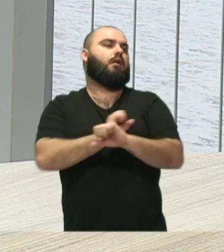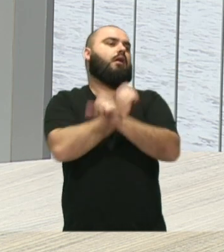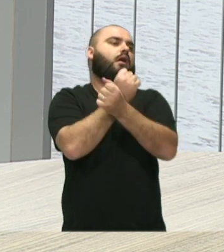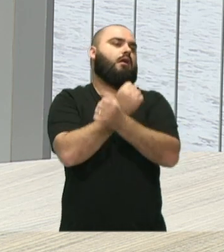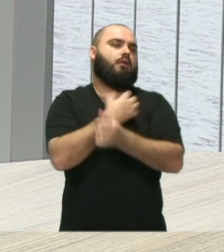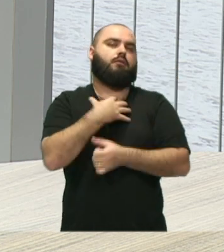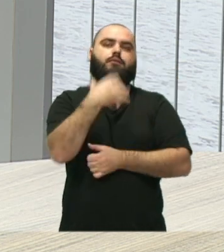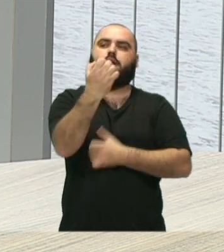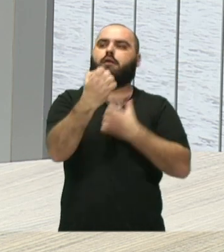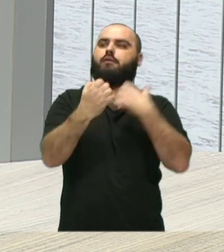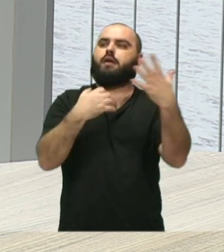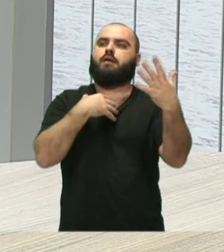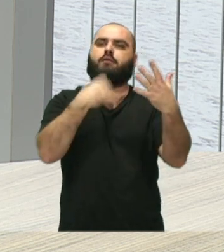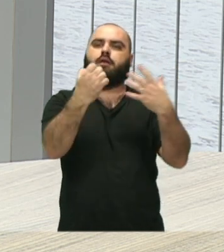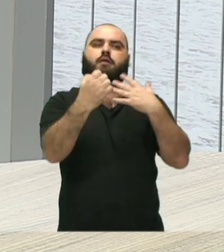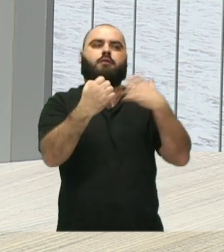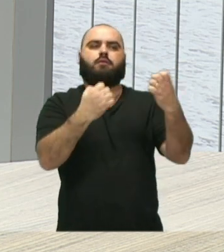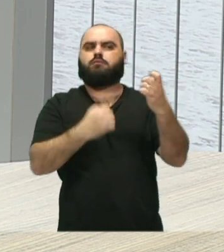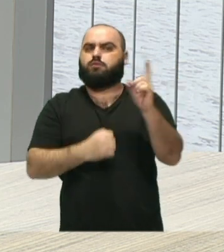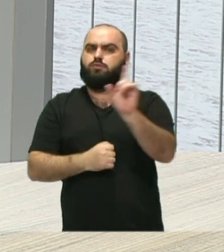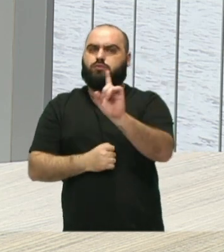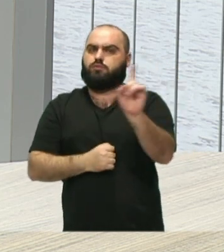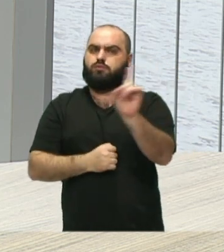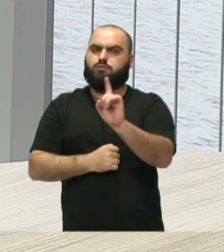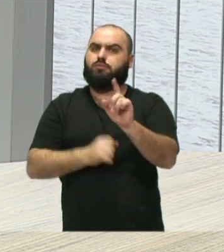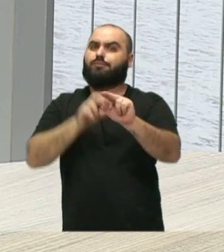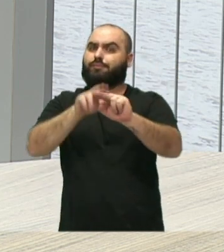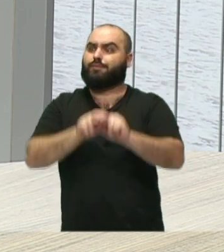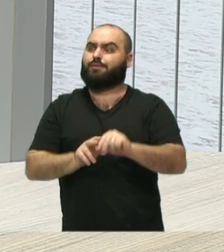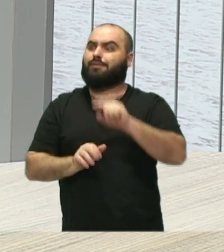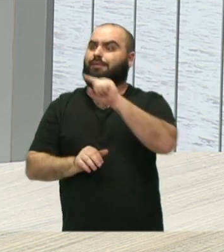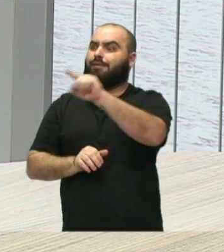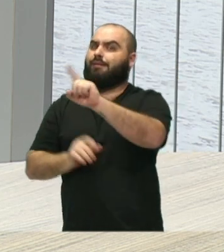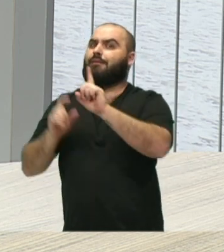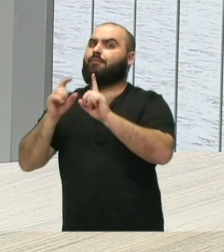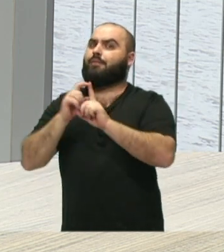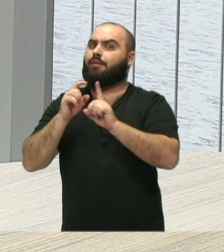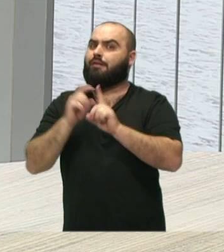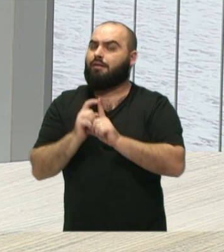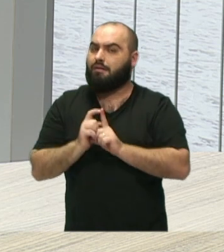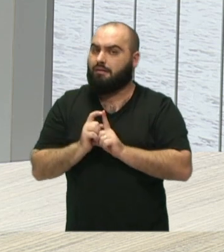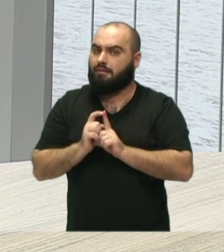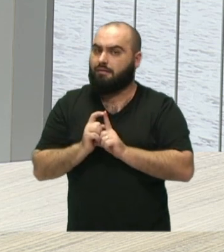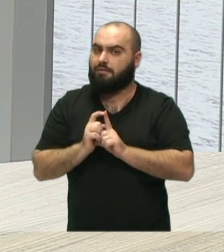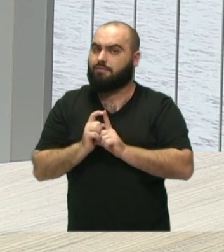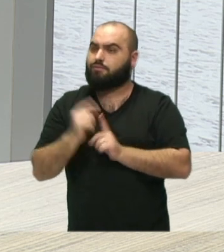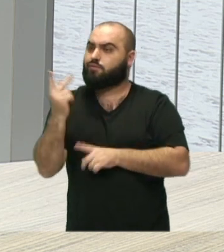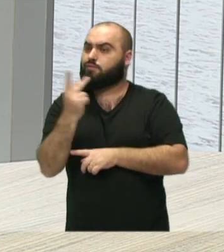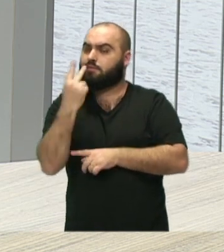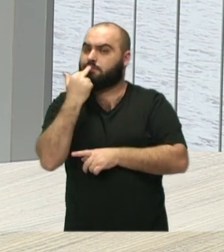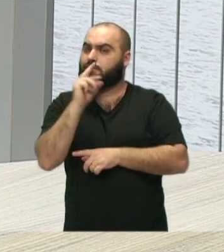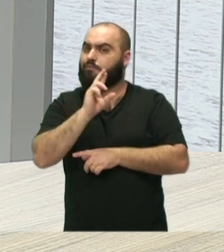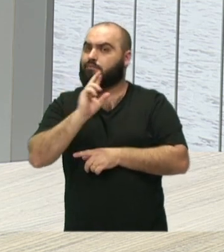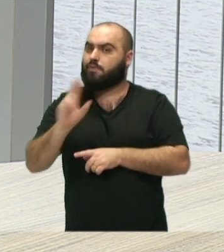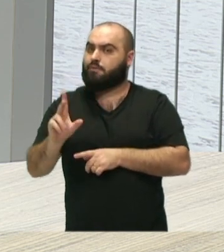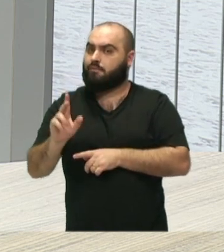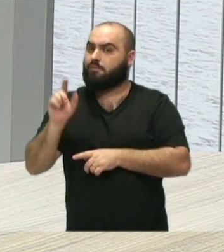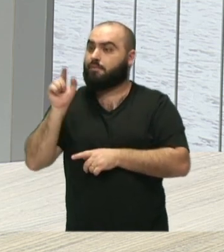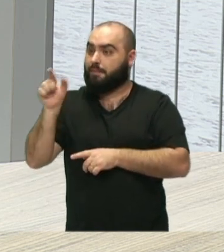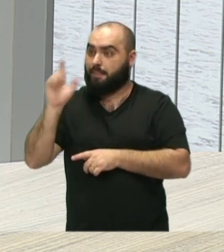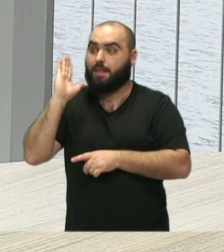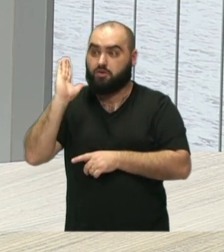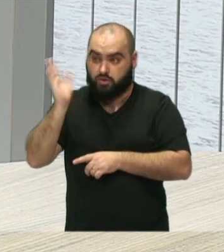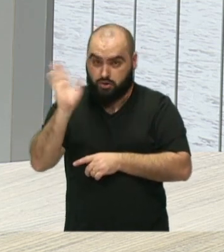outros continentes. Quando nós falamos escravizados, nas duas formas a gente muda o modo de entender. Escravizado que já